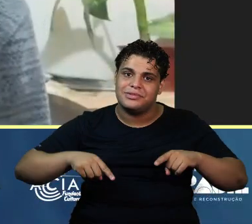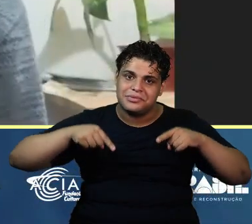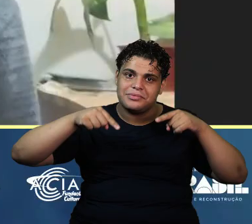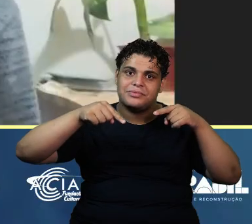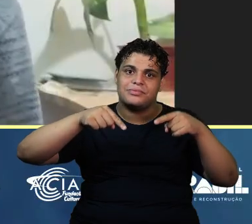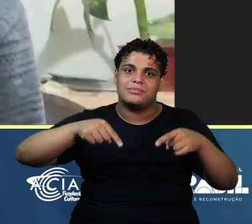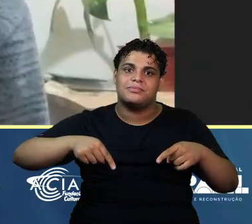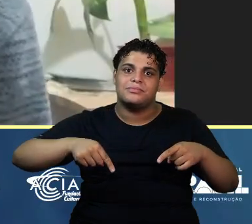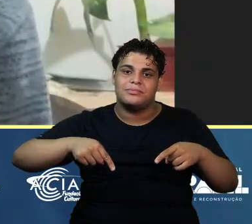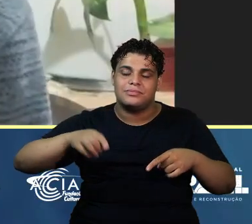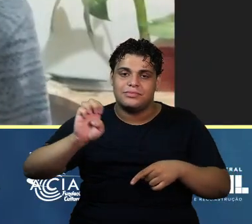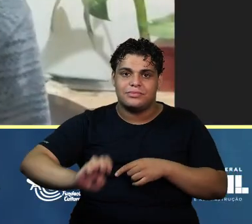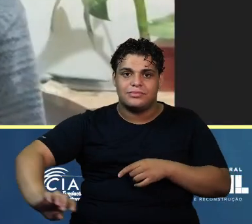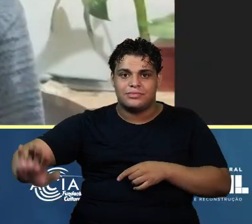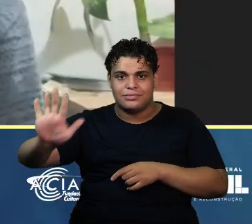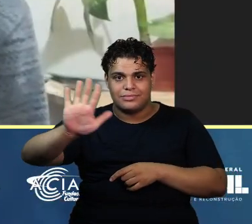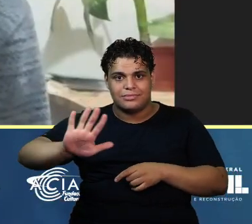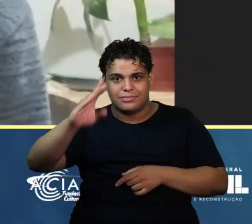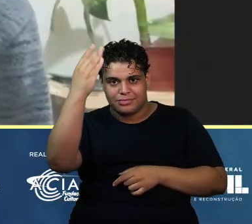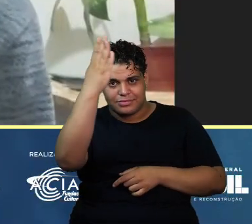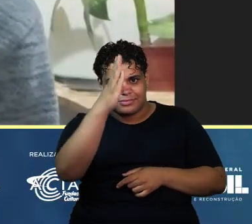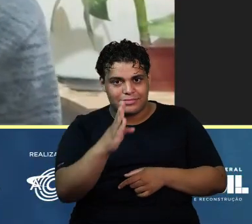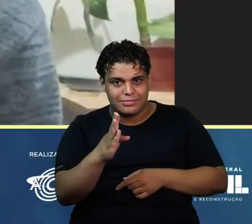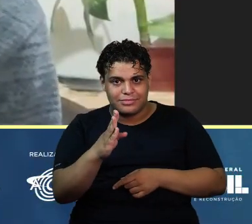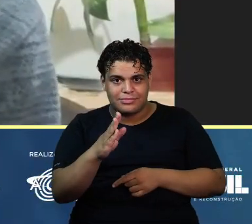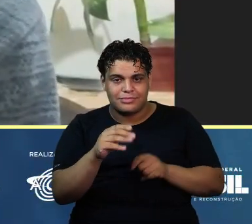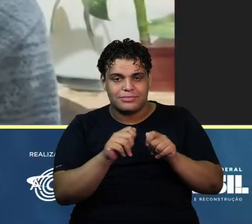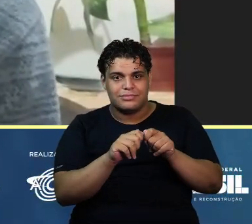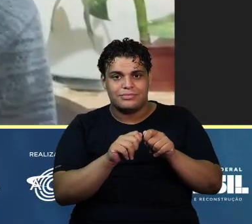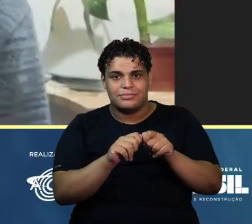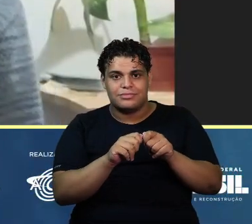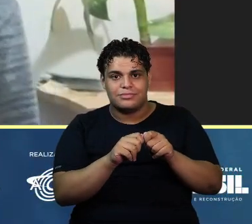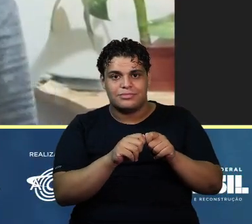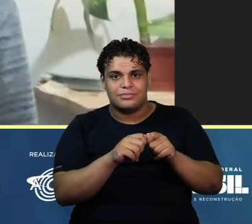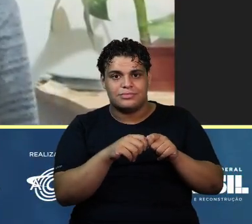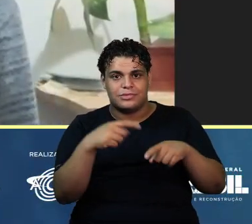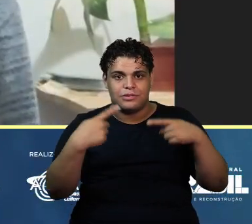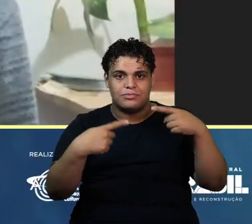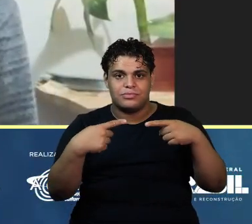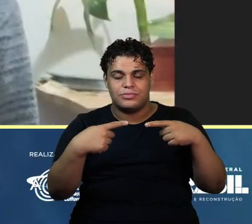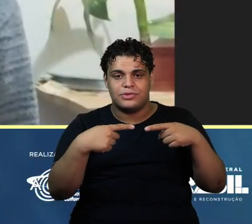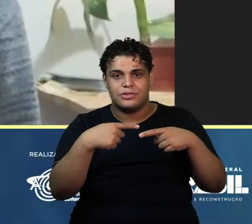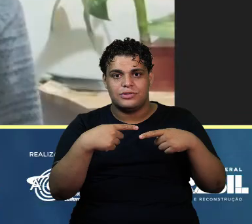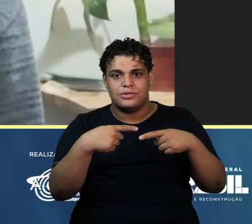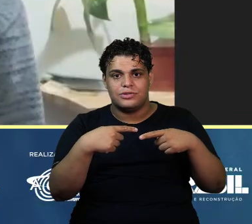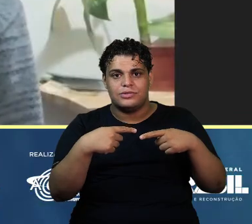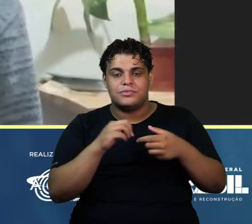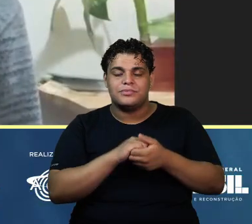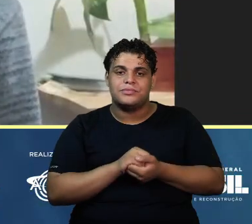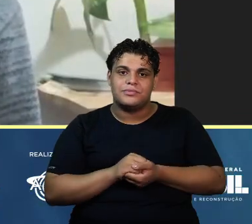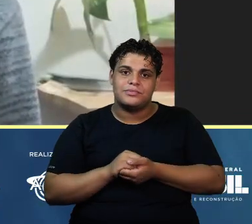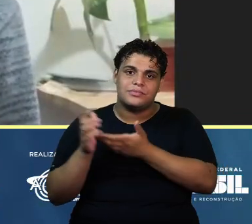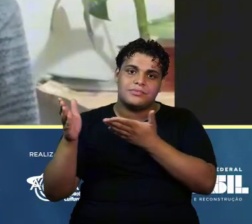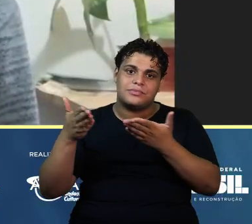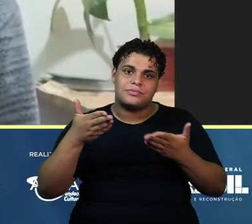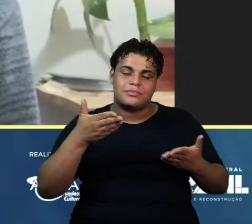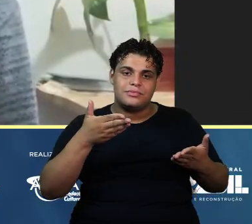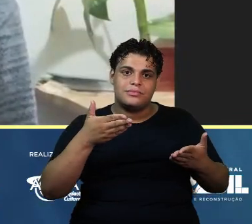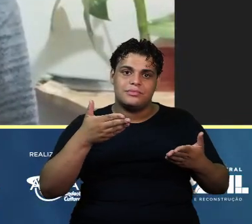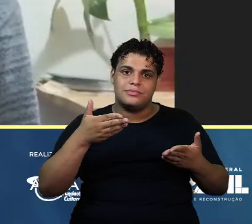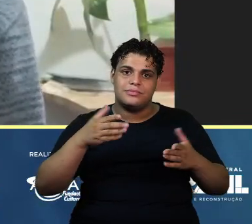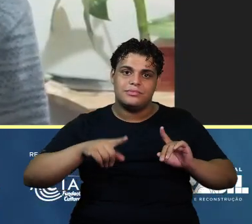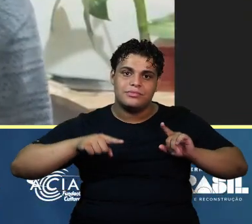nível estadual e nacional para criar, de fato, políticas públicas que tragam ações que